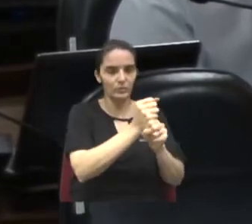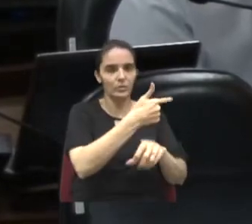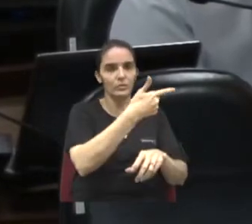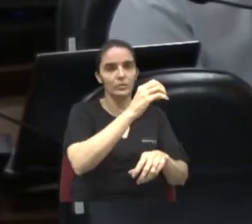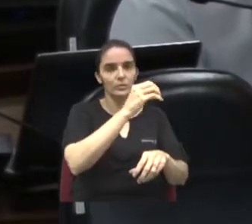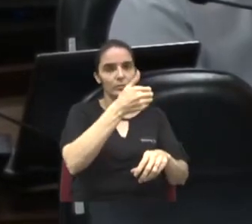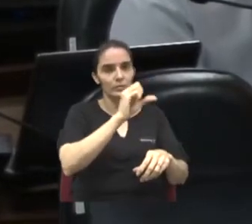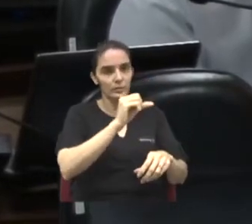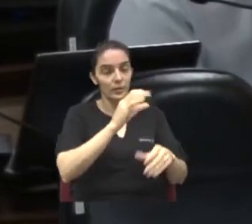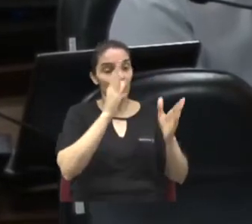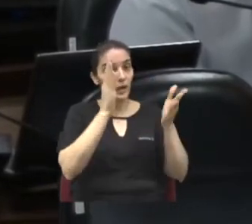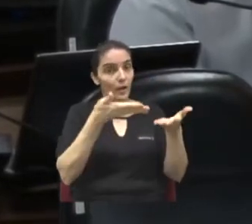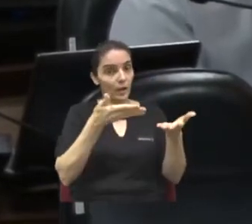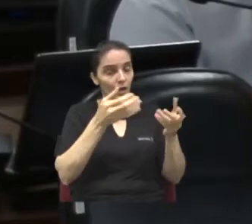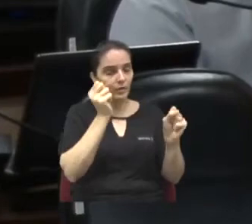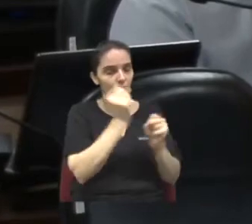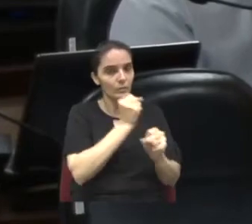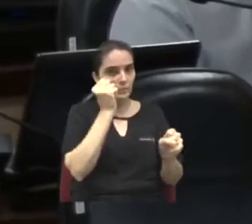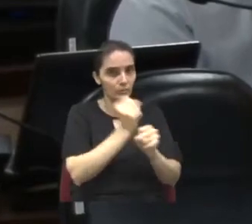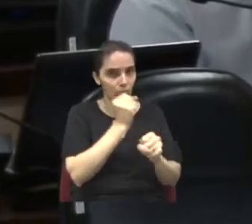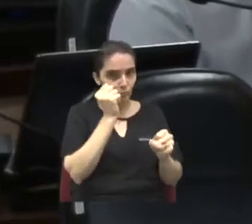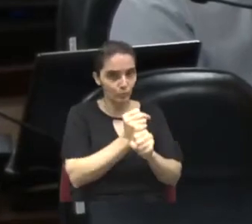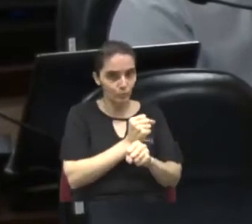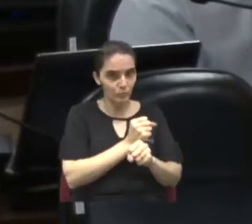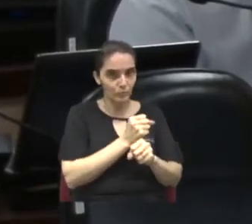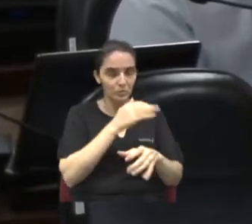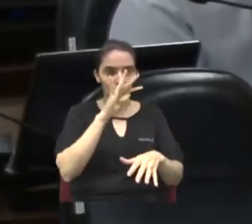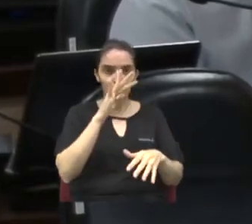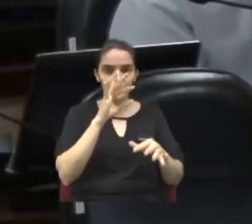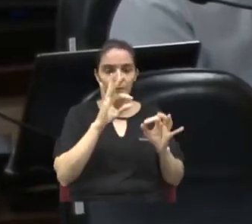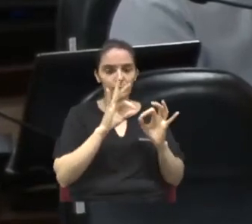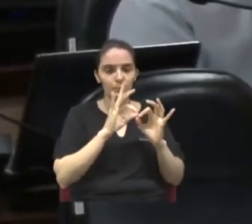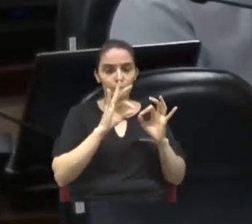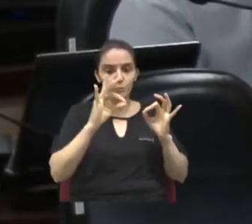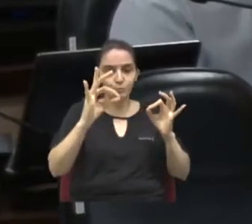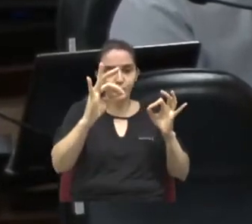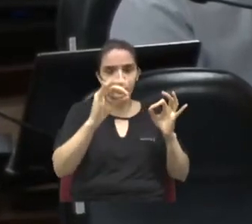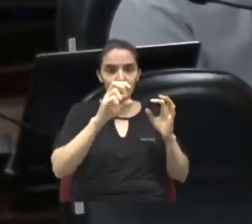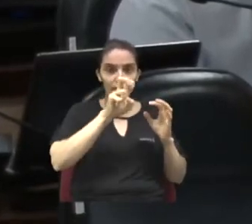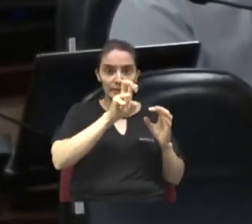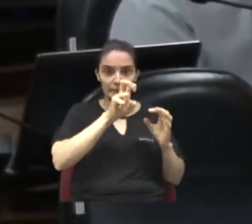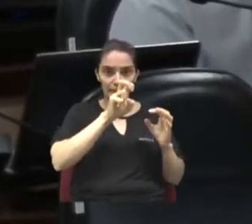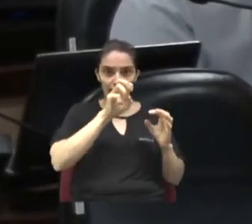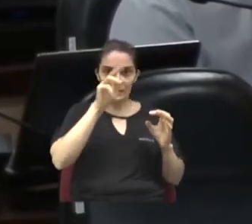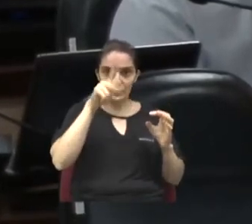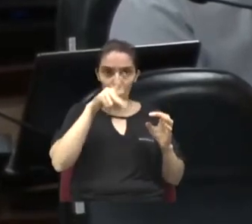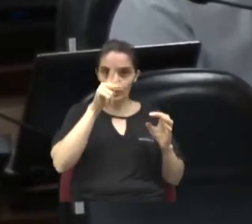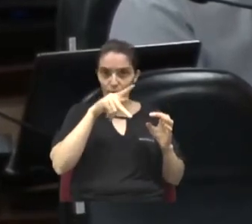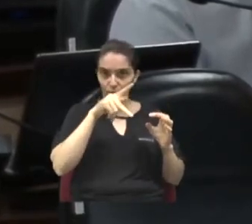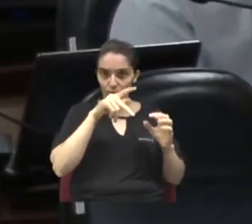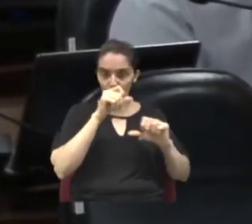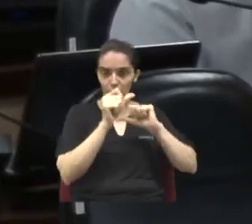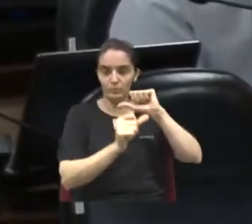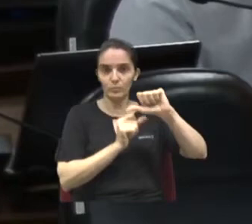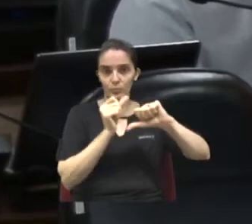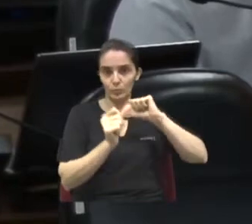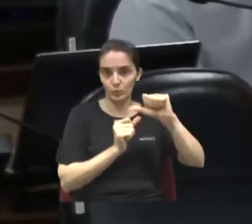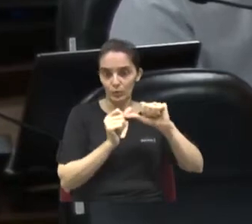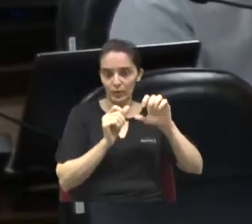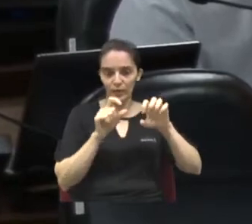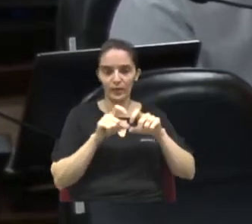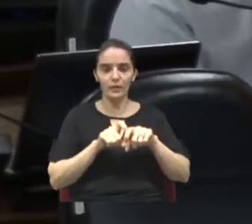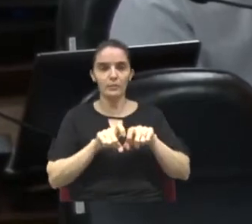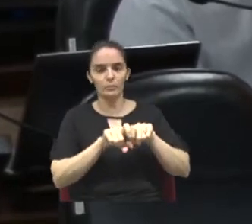em construção cerca de 5 quilômetros de emissários para a reversão dos